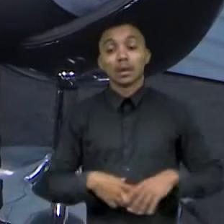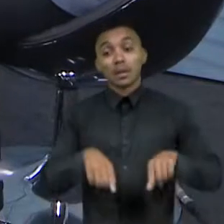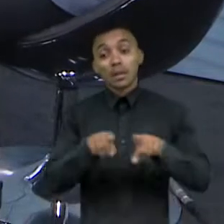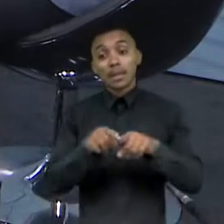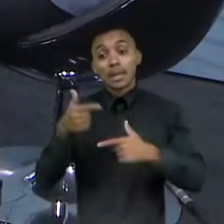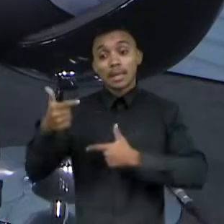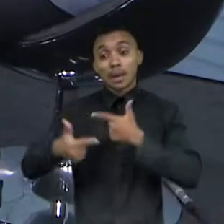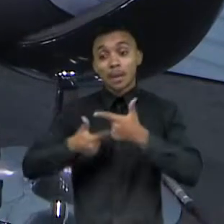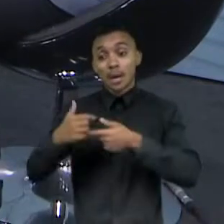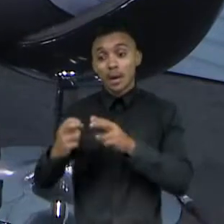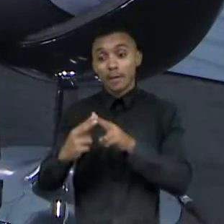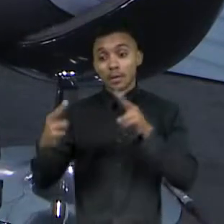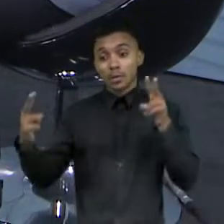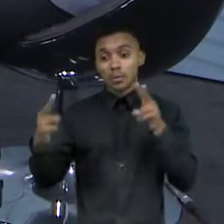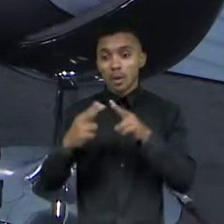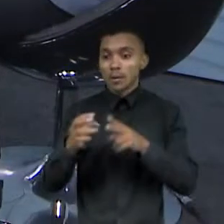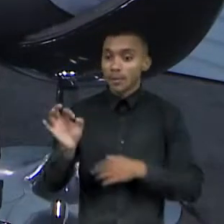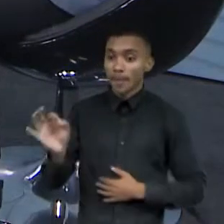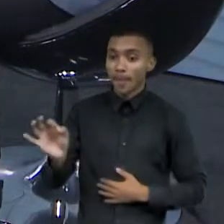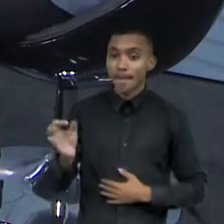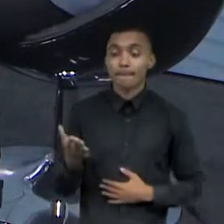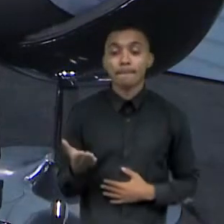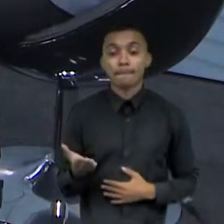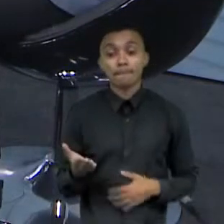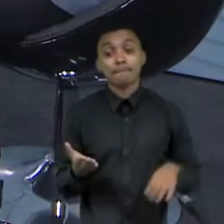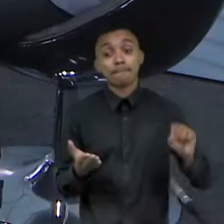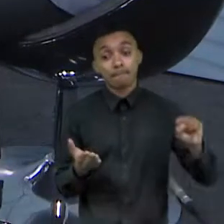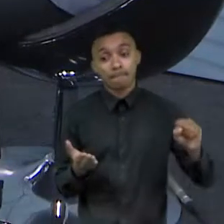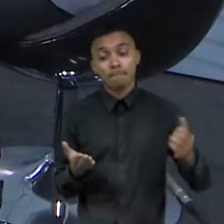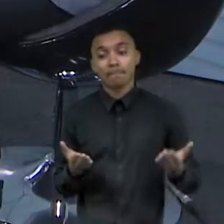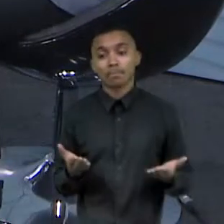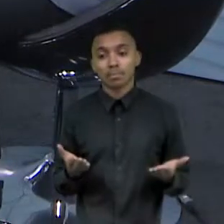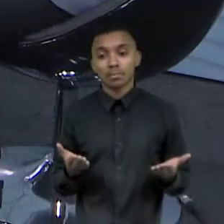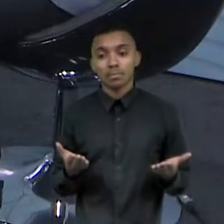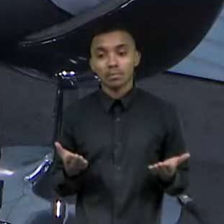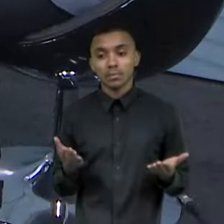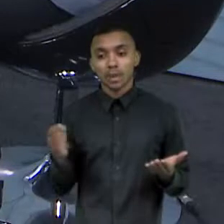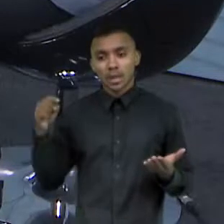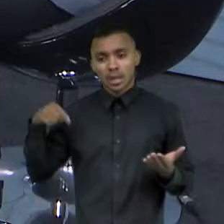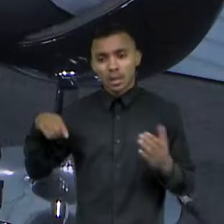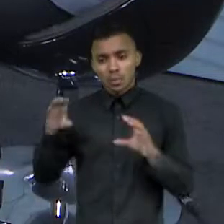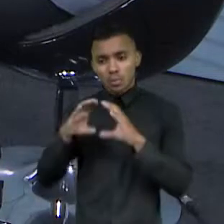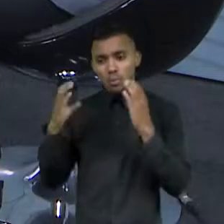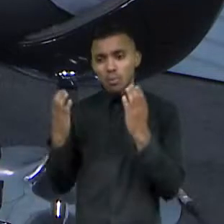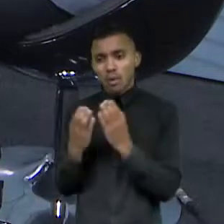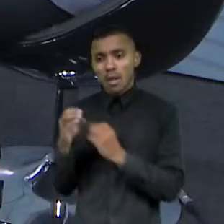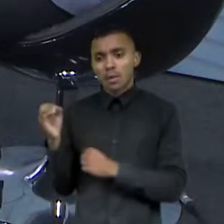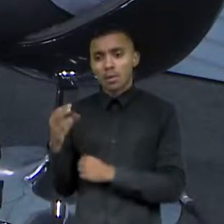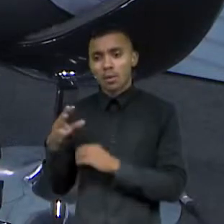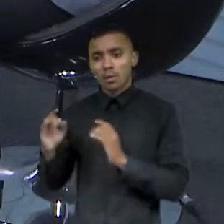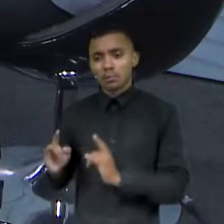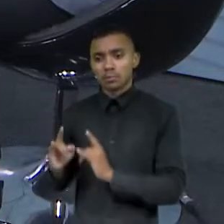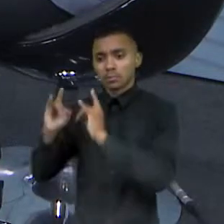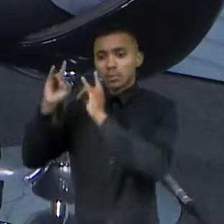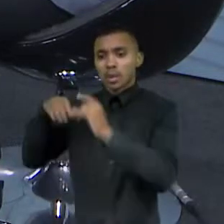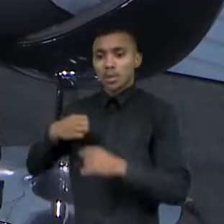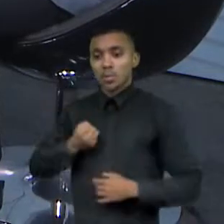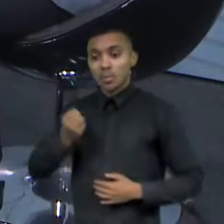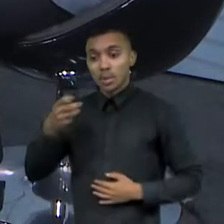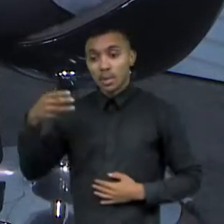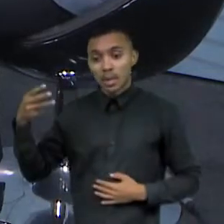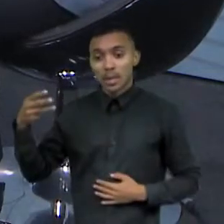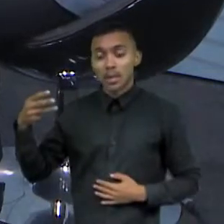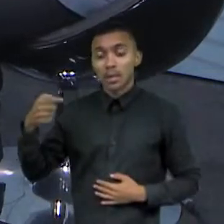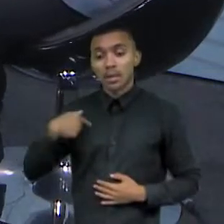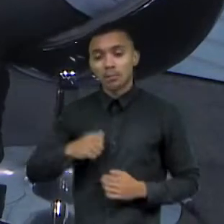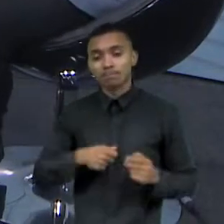Maria? Exatamente. E essa tecnologia... O escritório está aqui nesse prédio novo. No anexo 3. No anexo 3. Eu tive a oportunidade